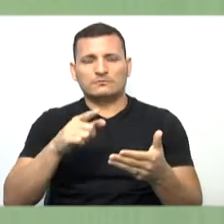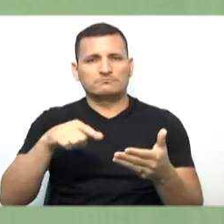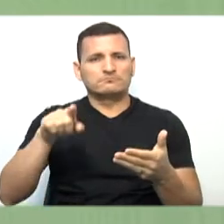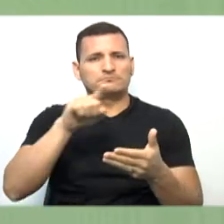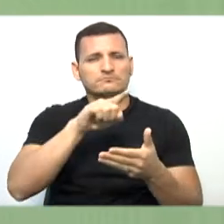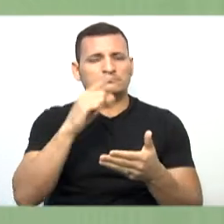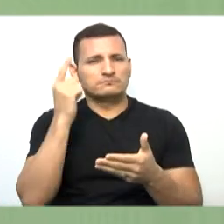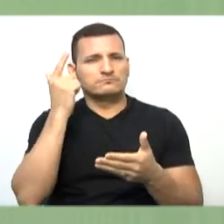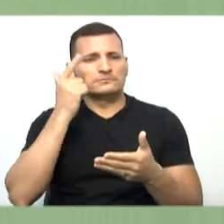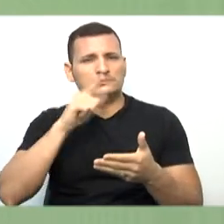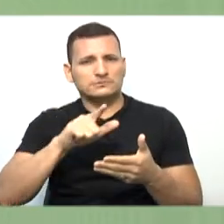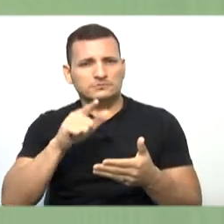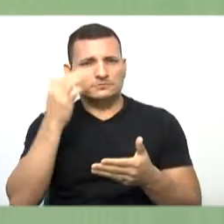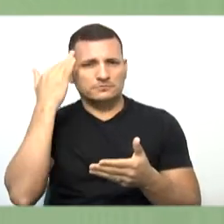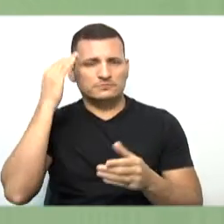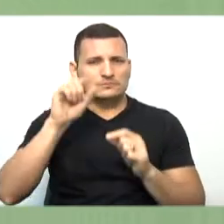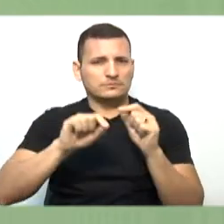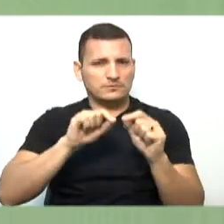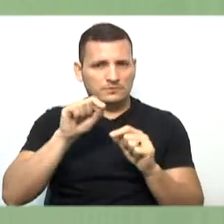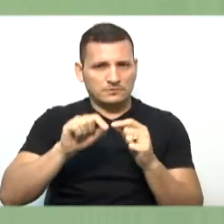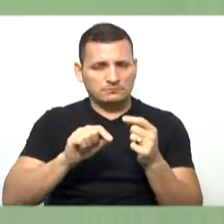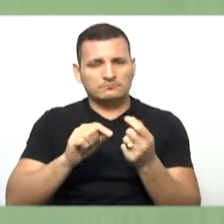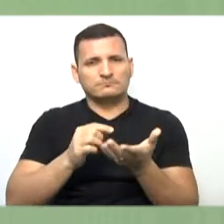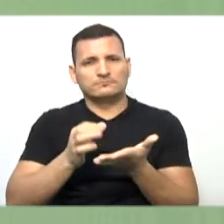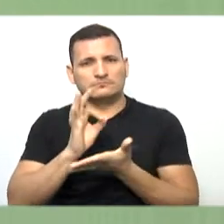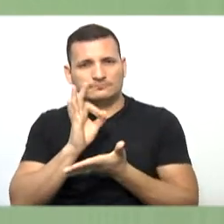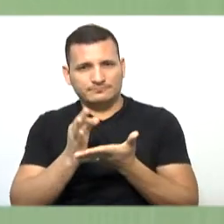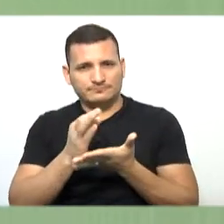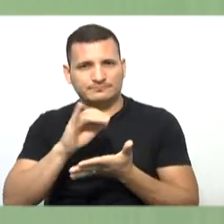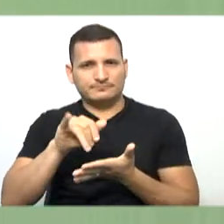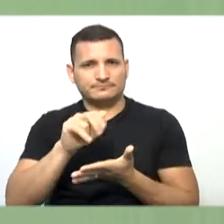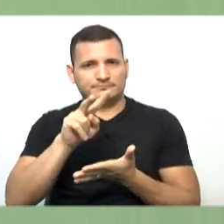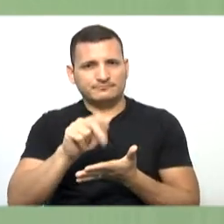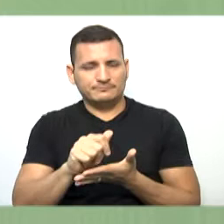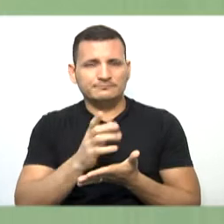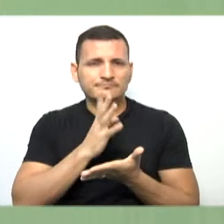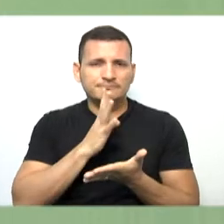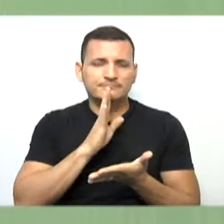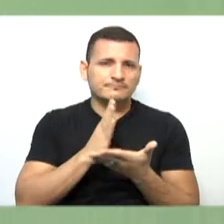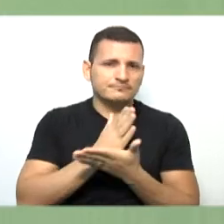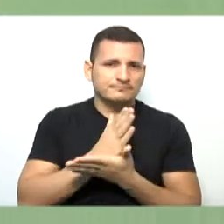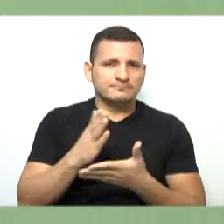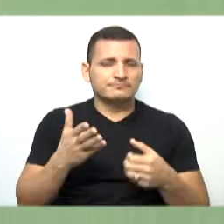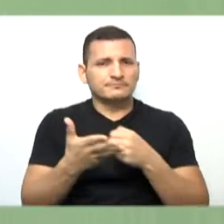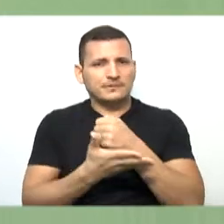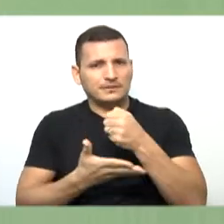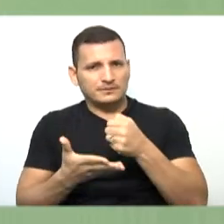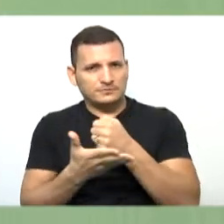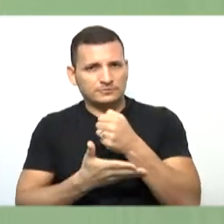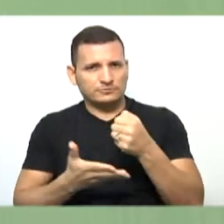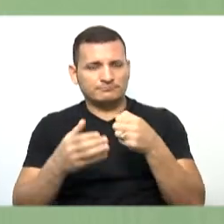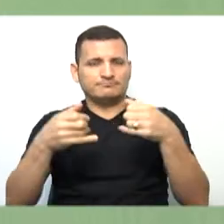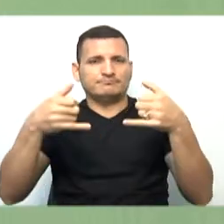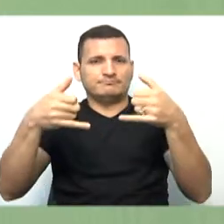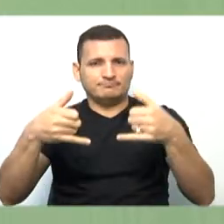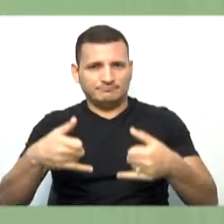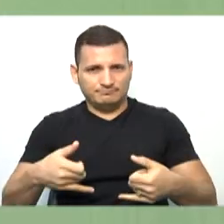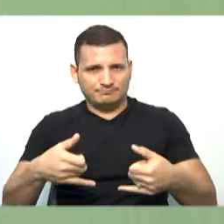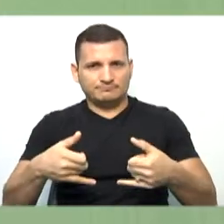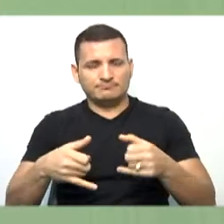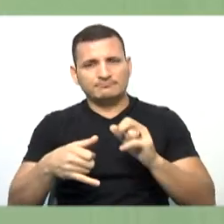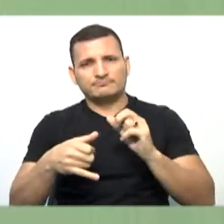consiga entender o que é JavaScript, conhecer alguns códigos básicos de JavaScript